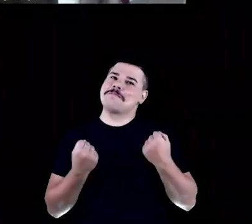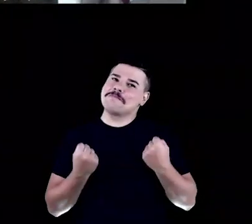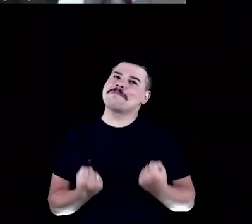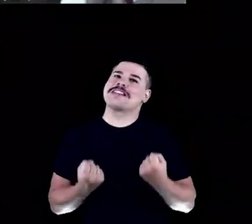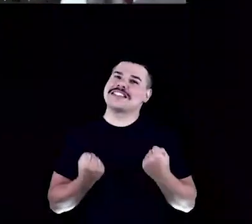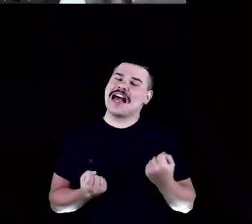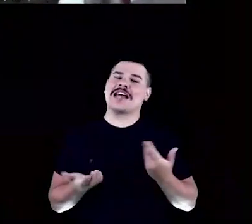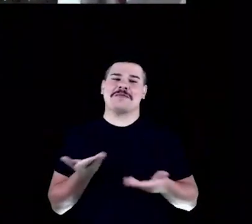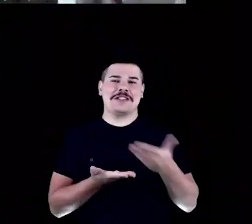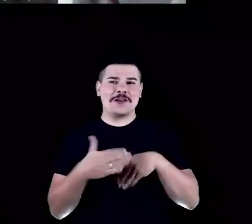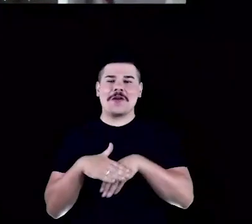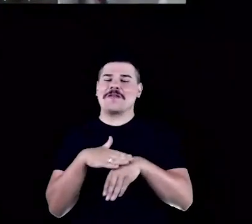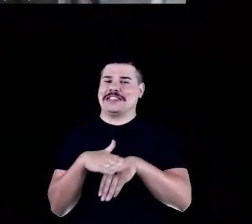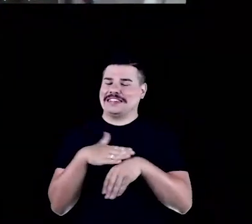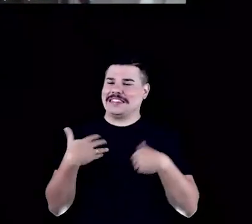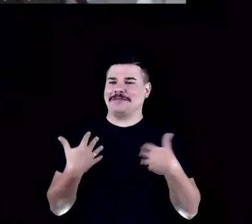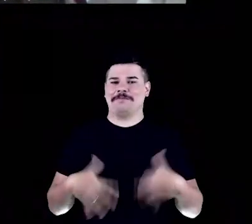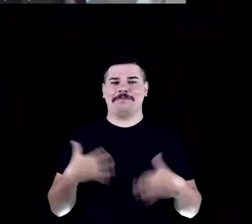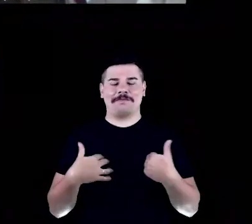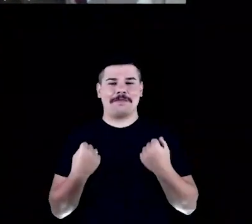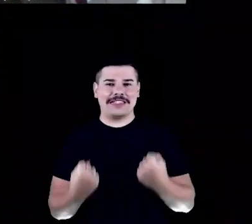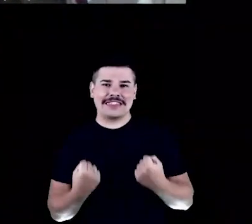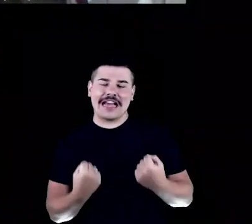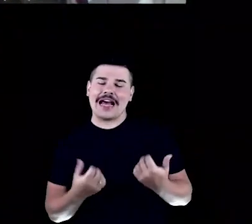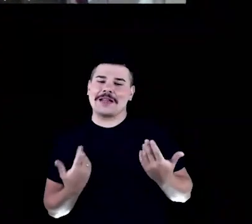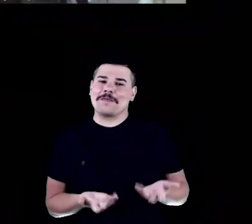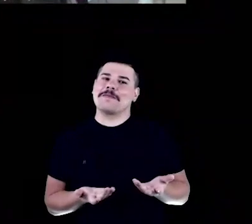Bola pesada. Eu sou concretete, assim.